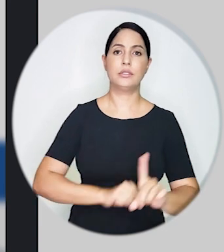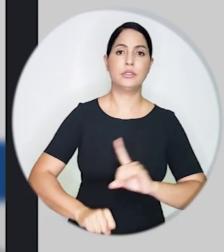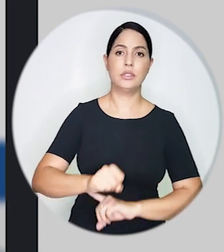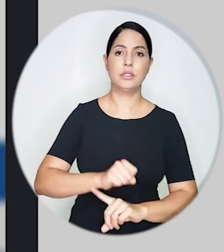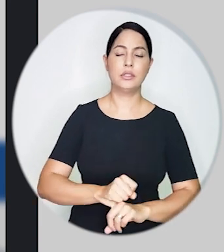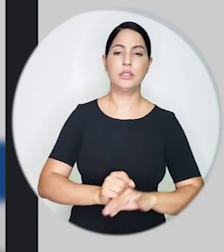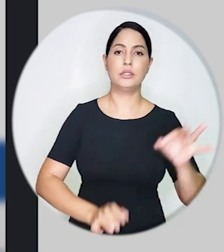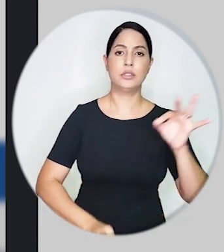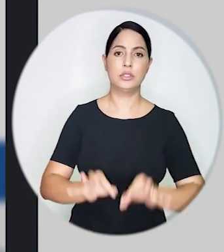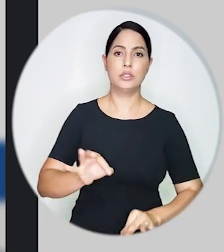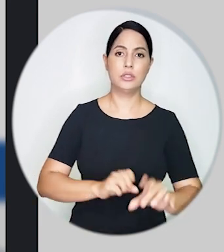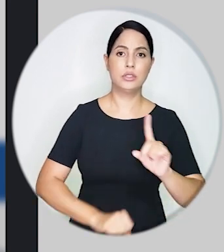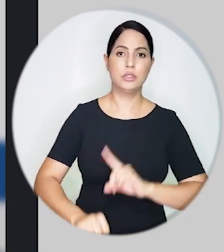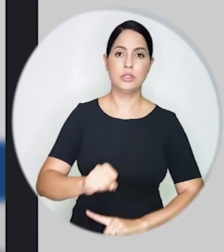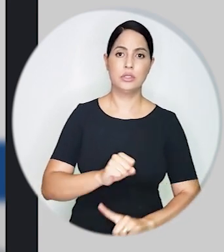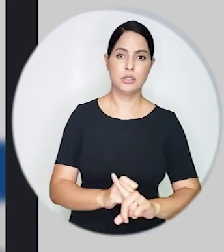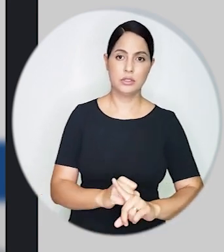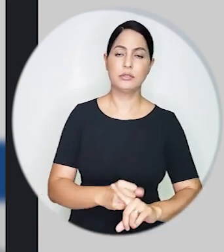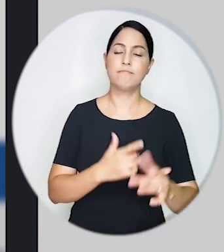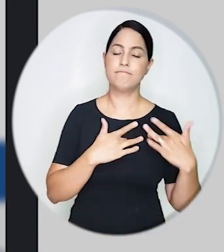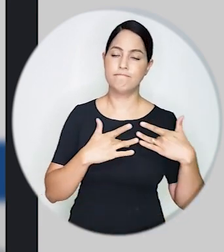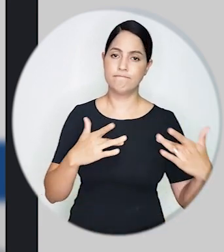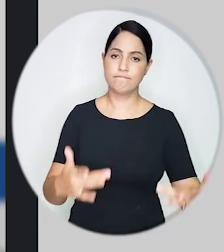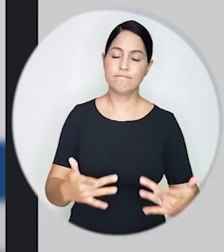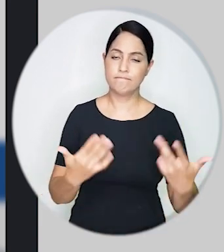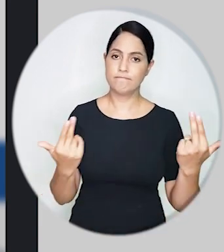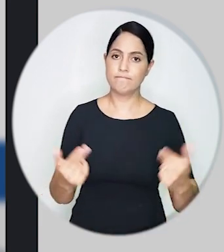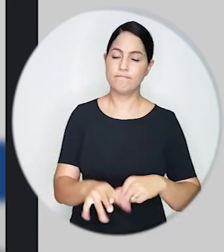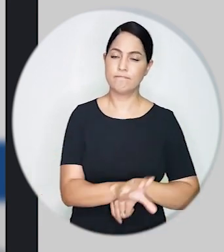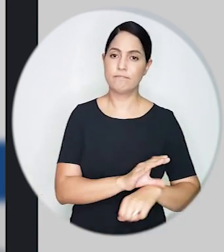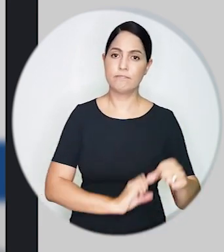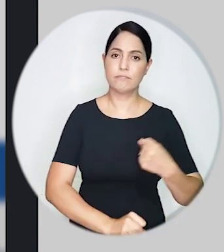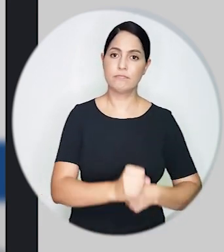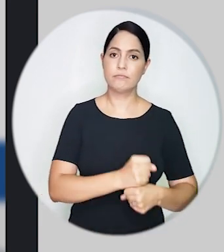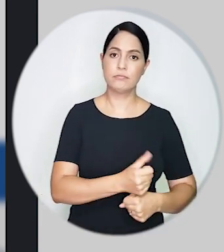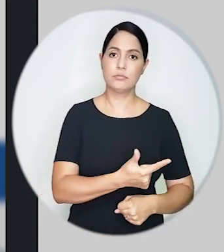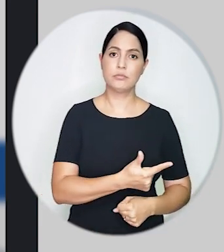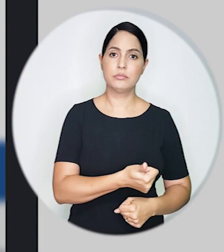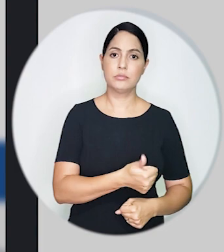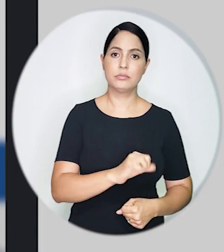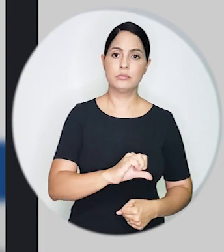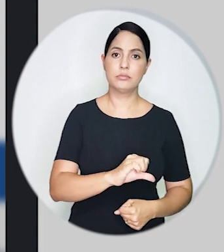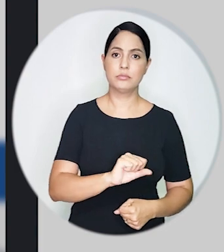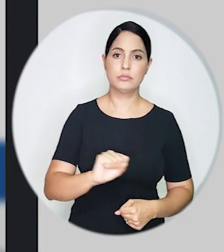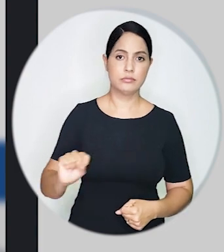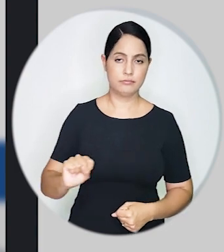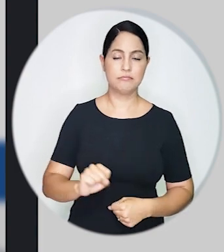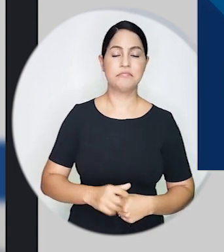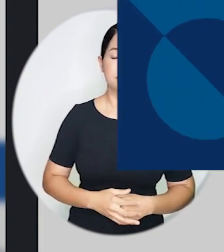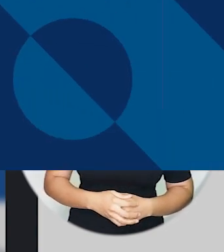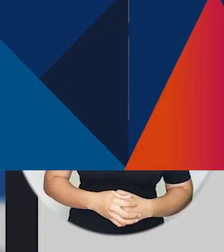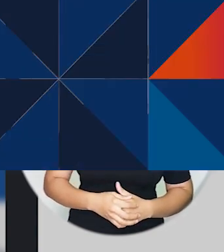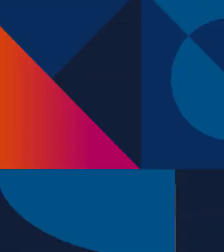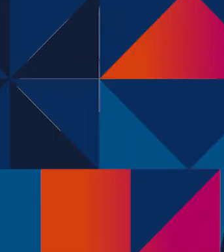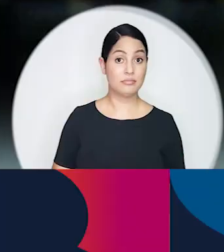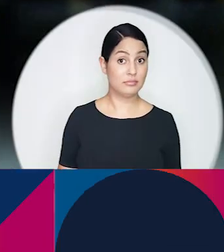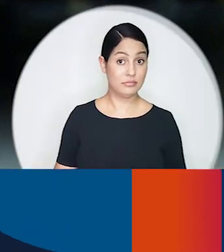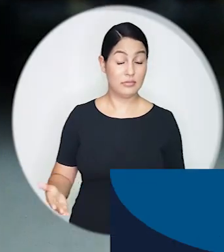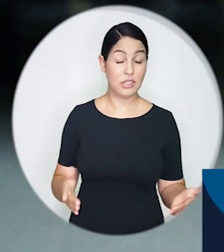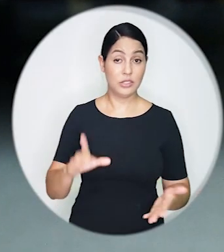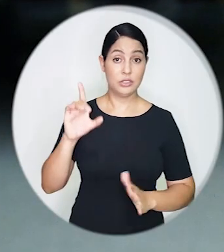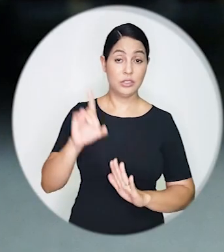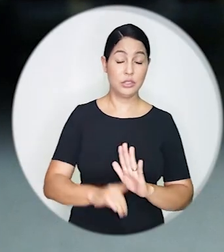sociedade livre, justa e solidária, conforme preceituado pela Constituição de 1988.